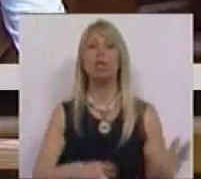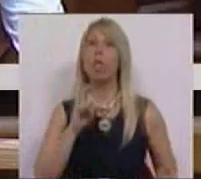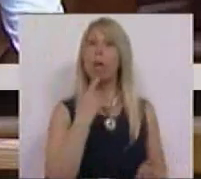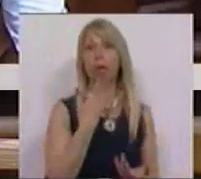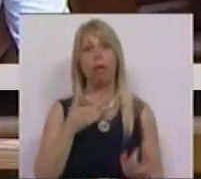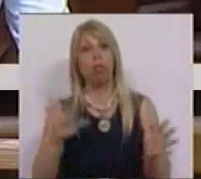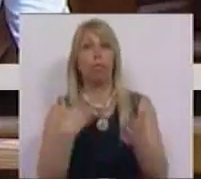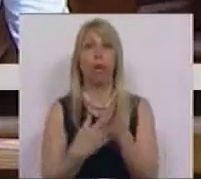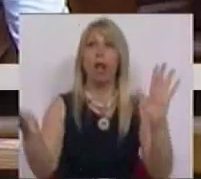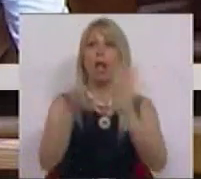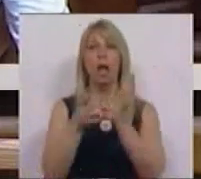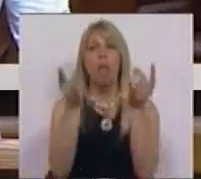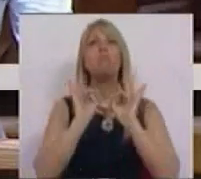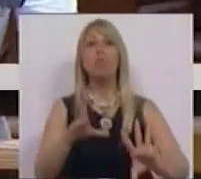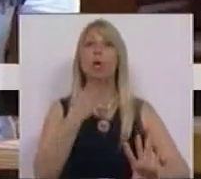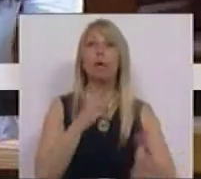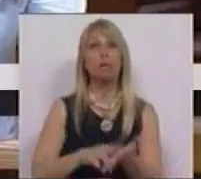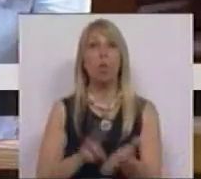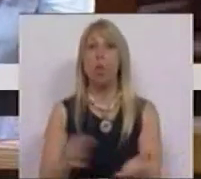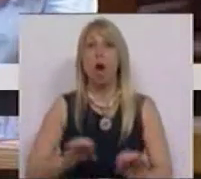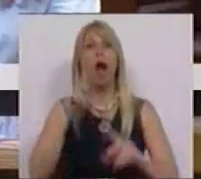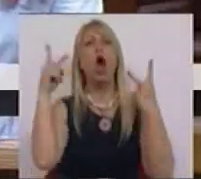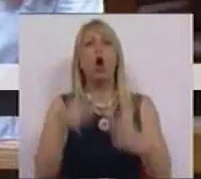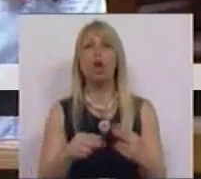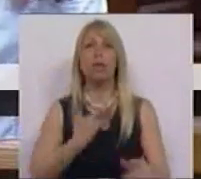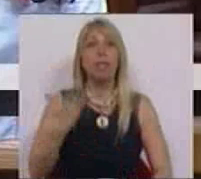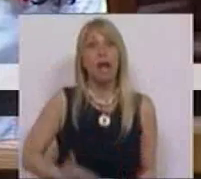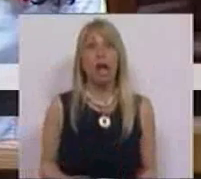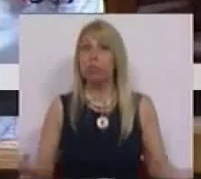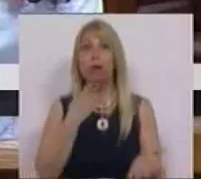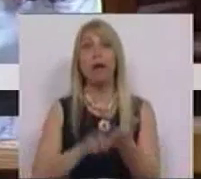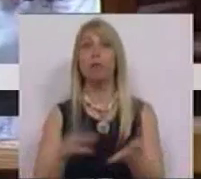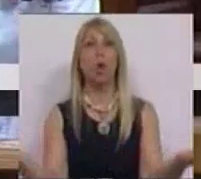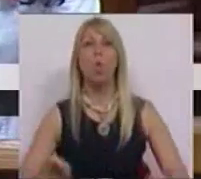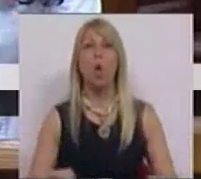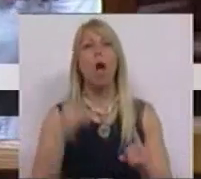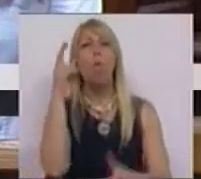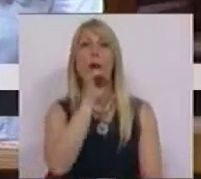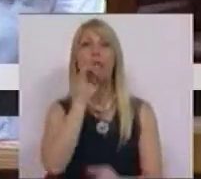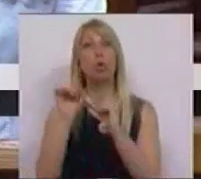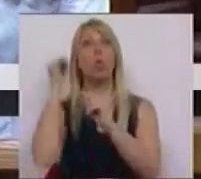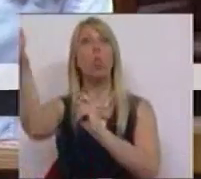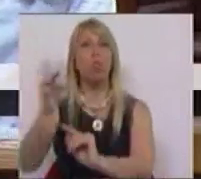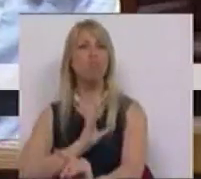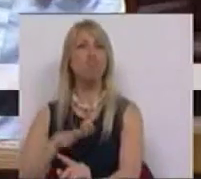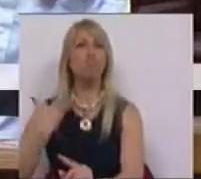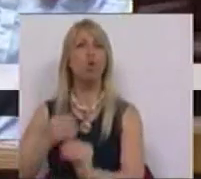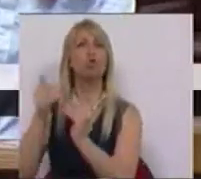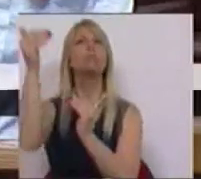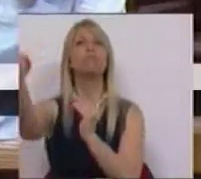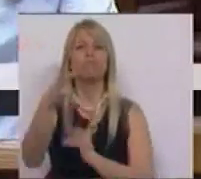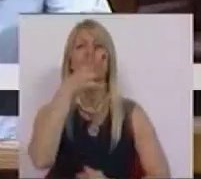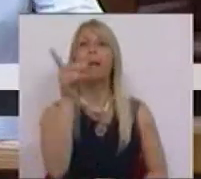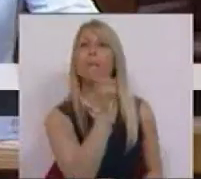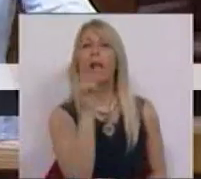causa, alteram-se leis sem justa causa, cortam-se direitos sem justa causa. Um cantor do outro lado do mundo usou as palavras certas